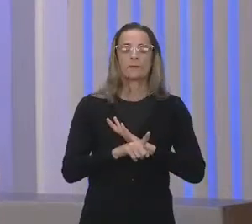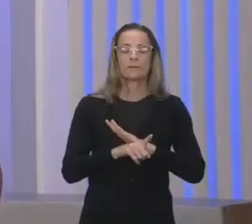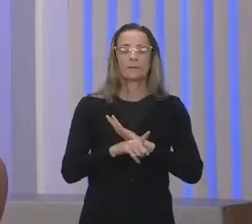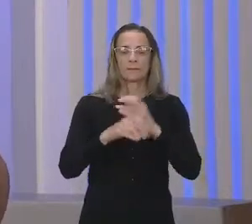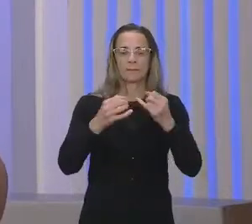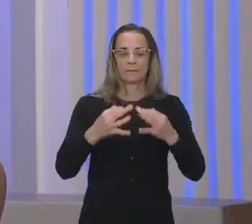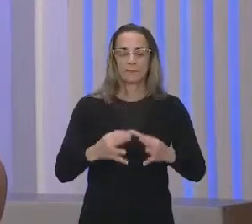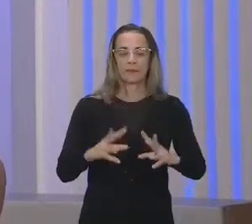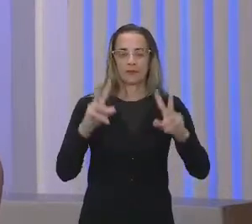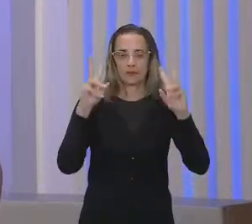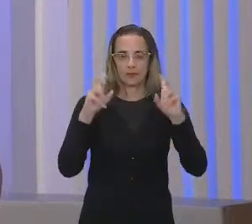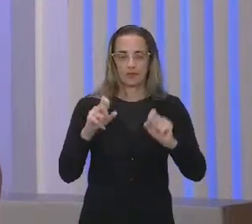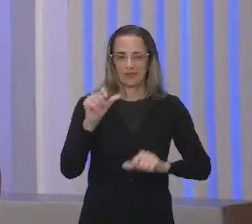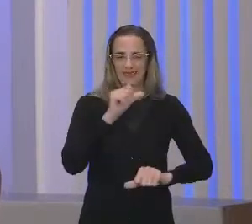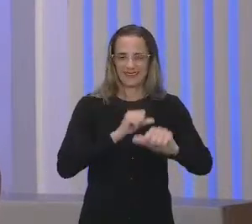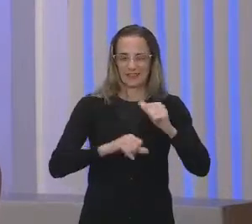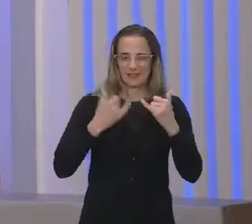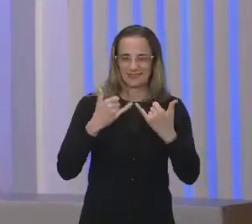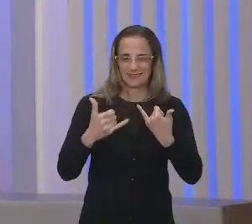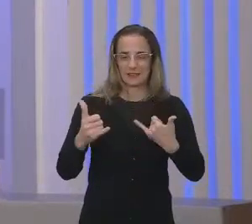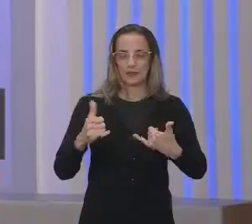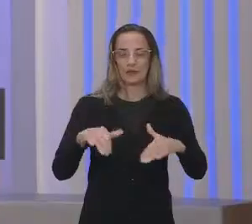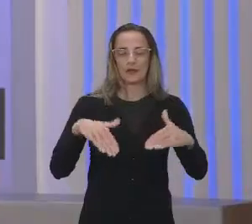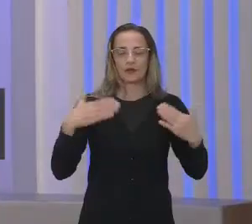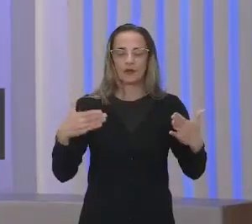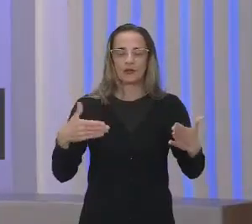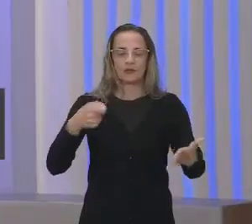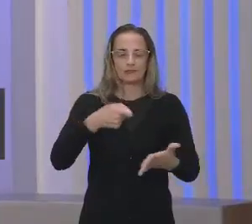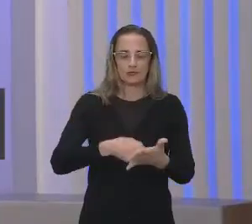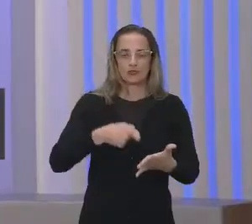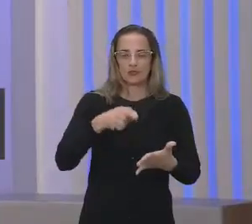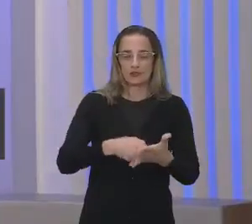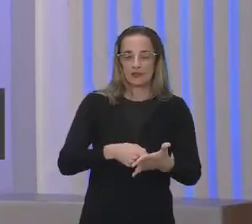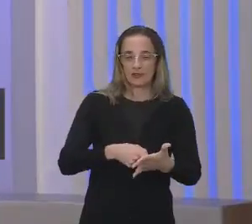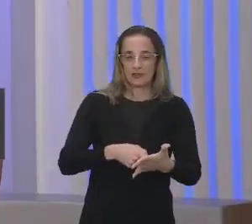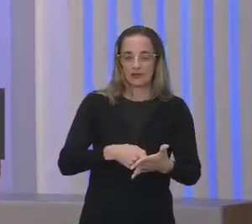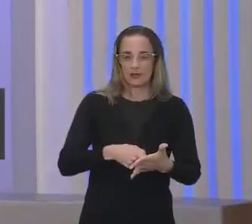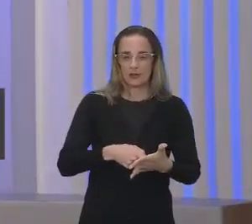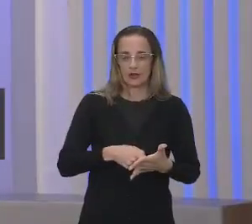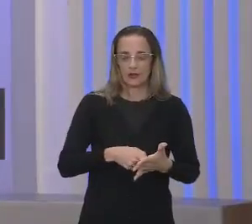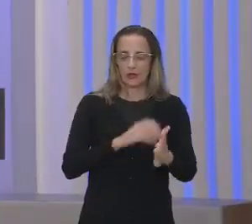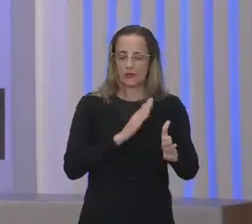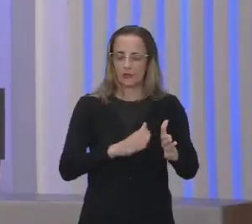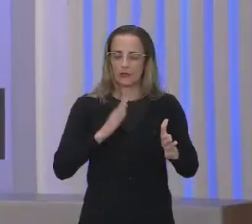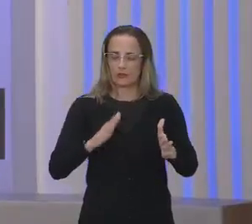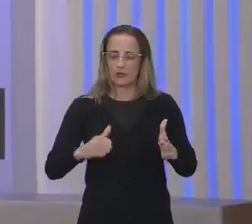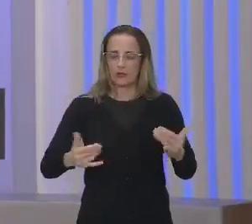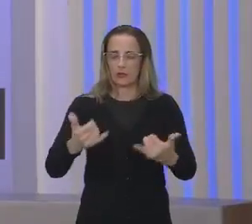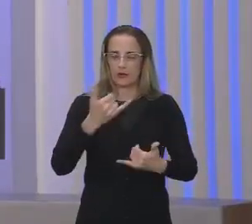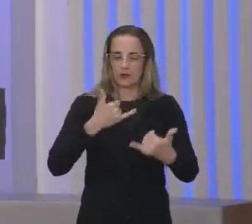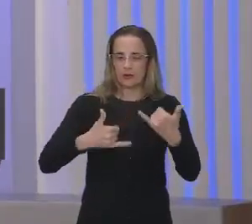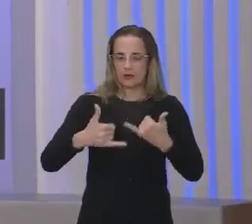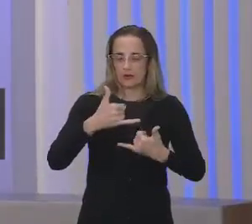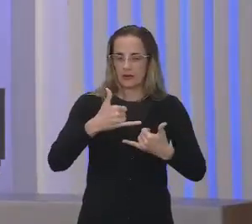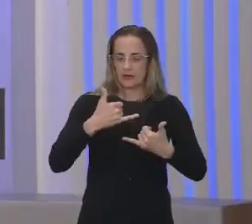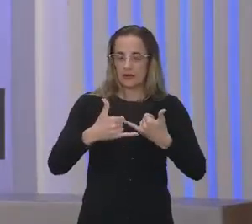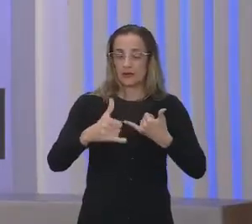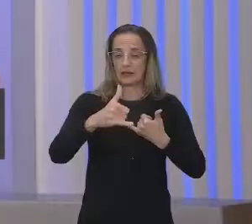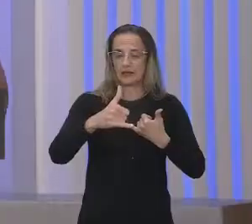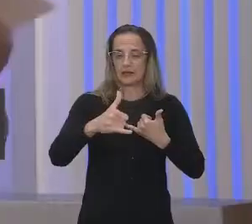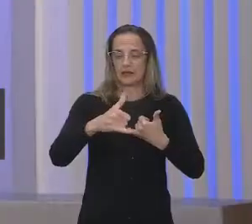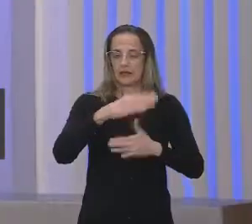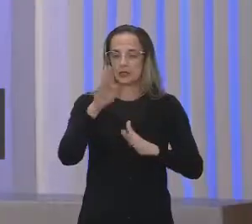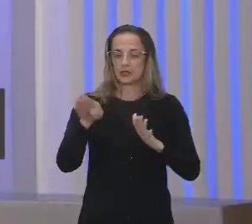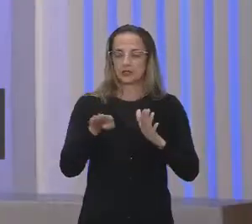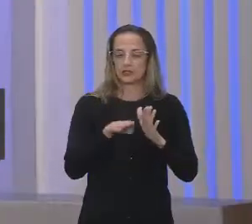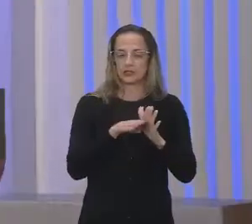falar a respeito da transição energética. Quais seriam os desafios, então, daqui, durante esse processo de transição, até chegar